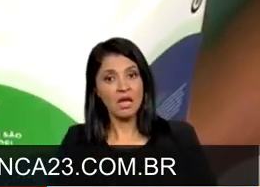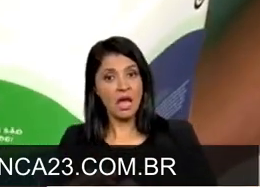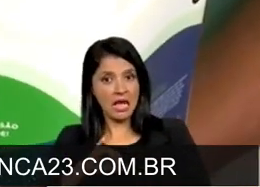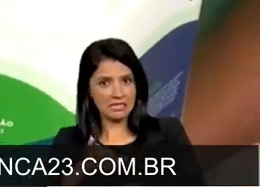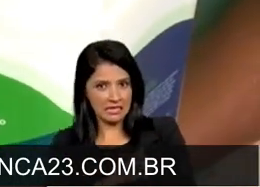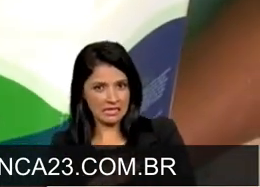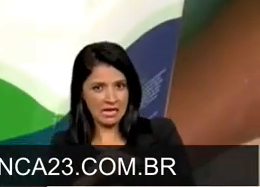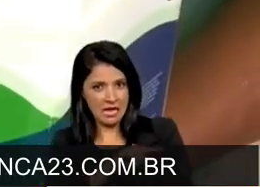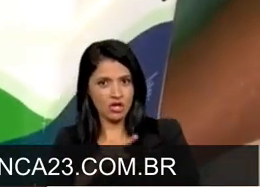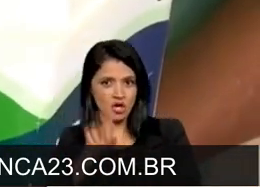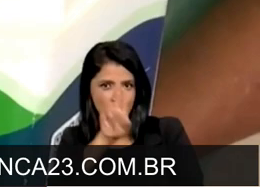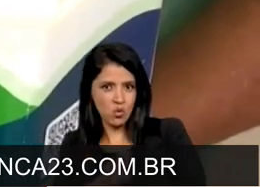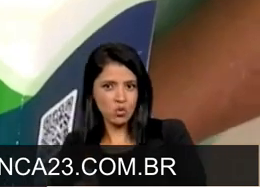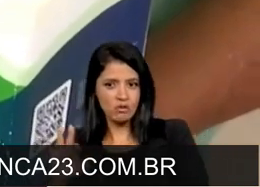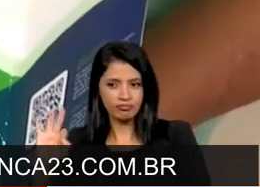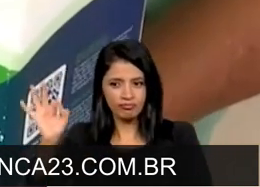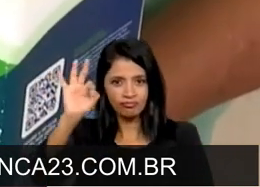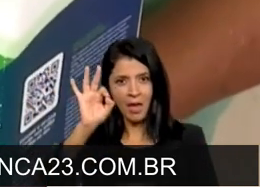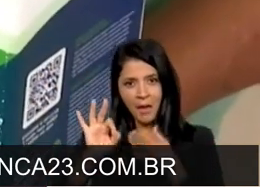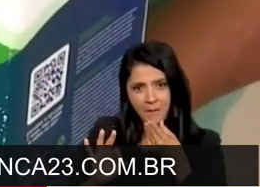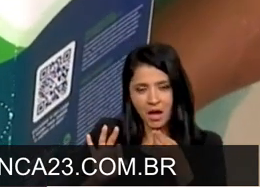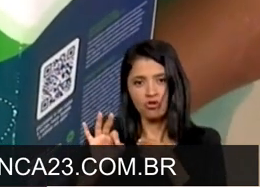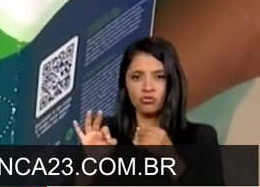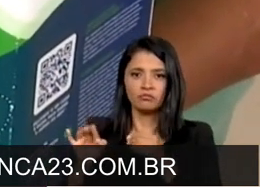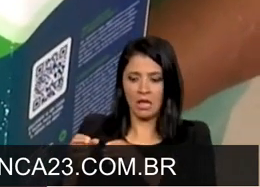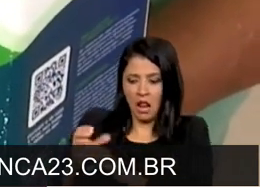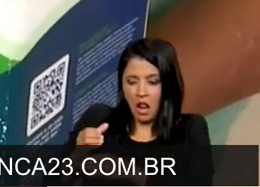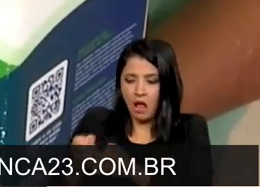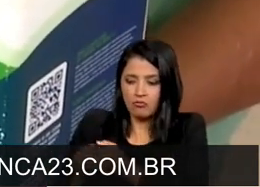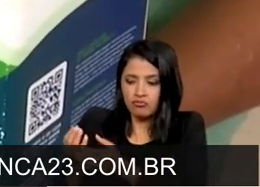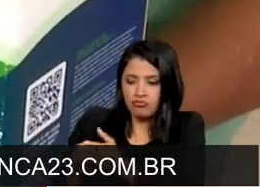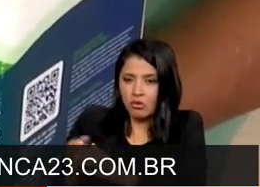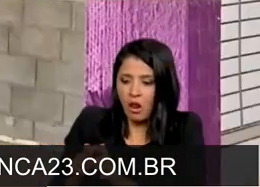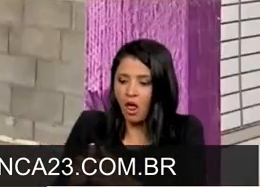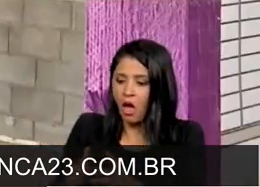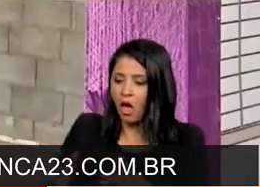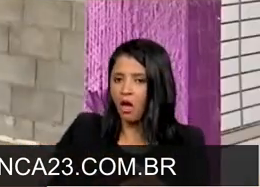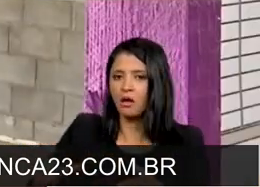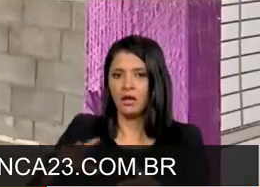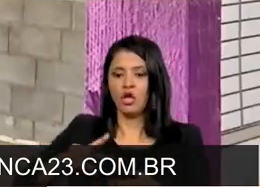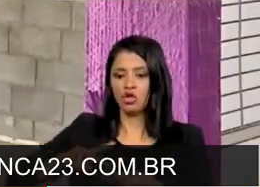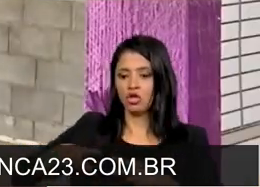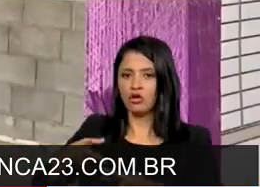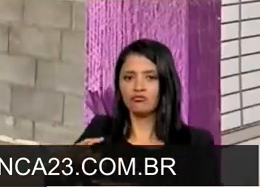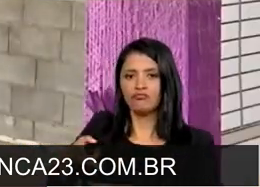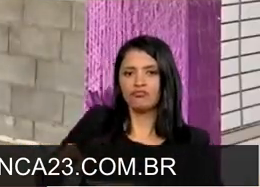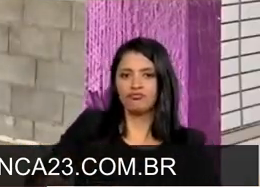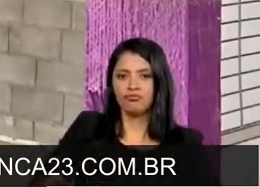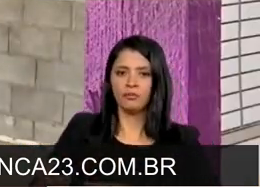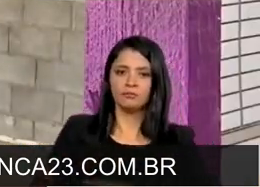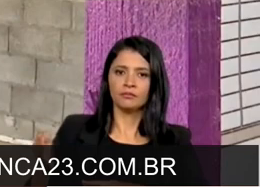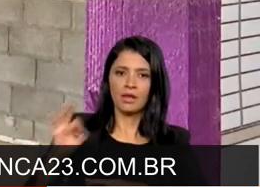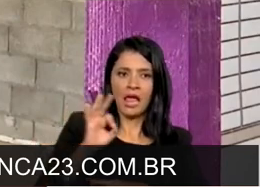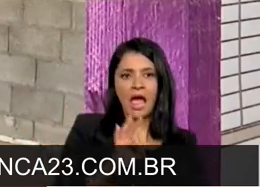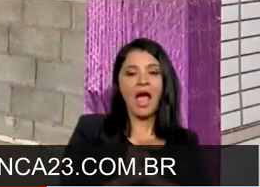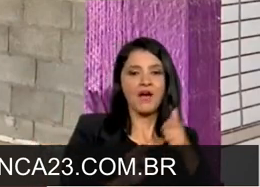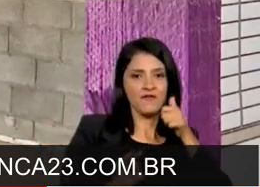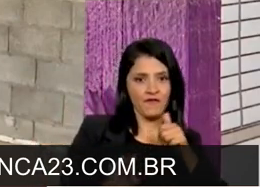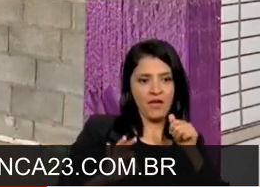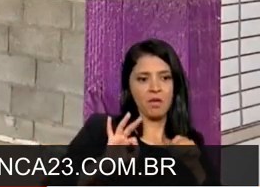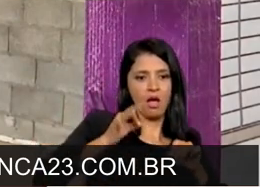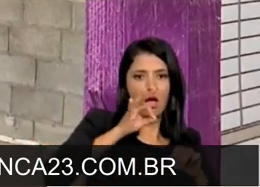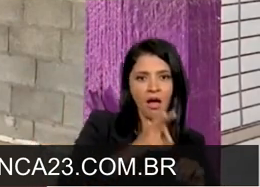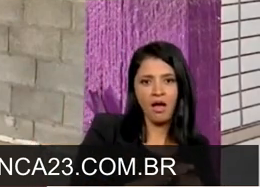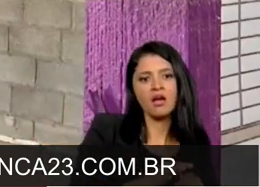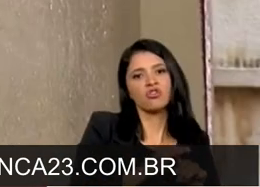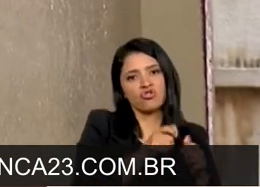usa mosquitos machos, produzidos em laboratório, que recebem um material genético e fertilizam as fêmeas, já